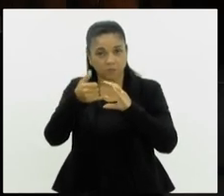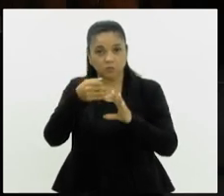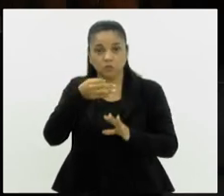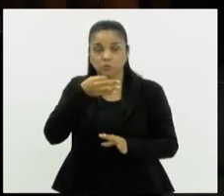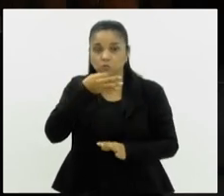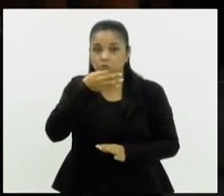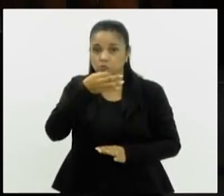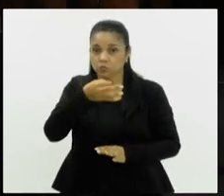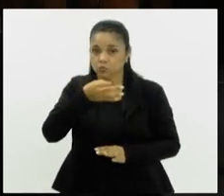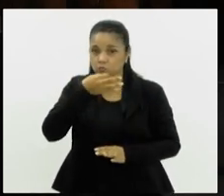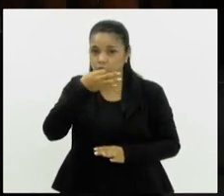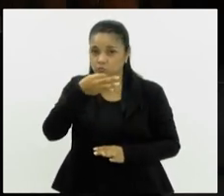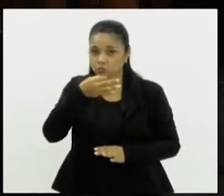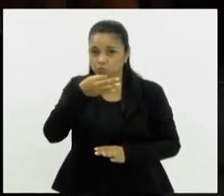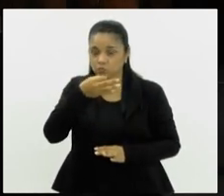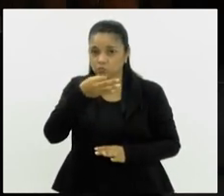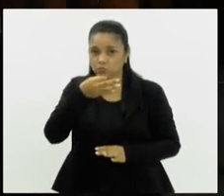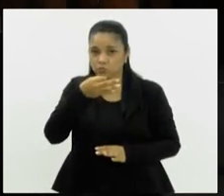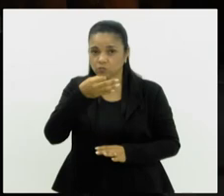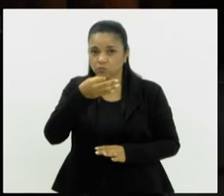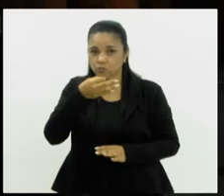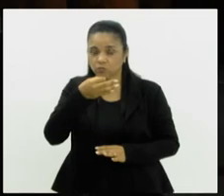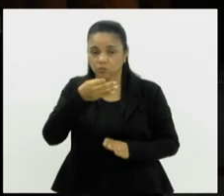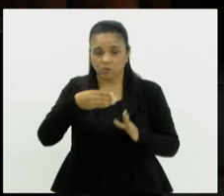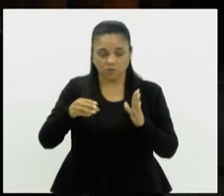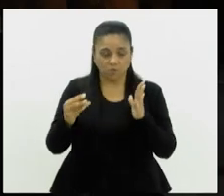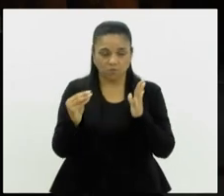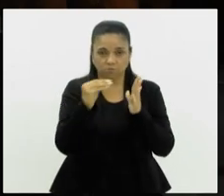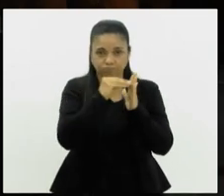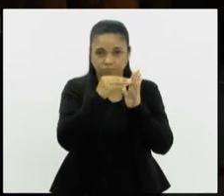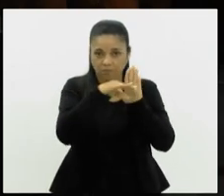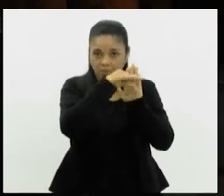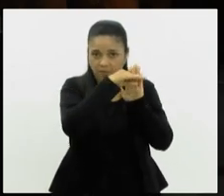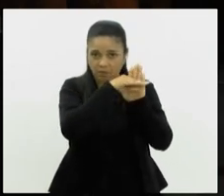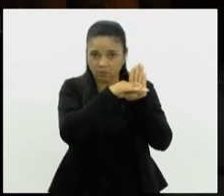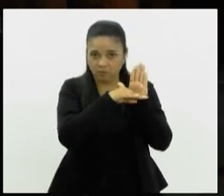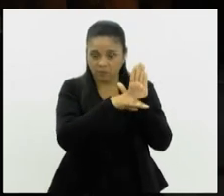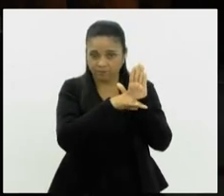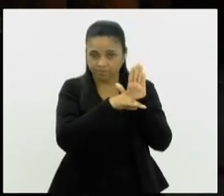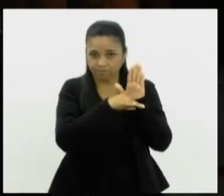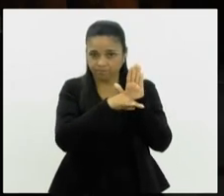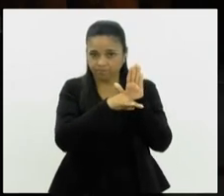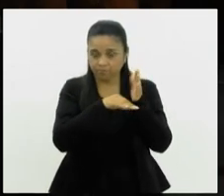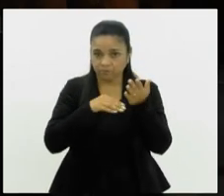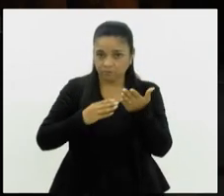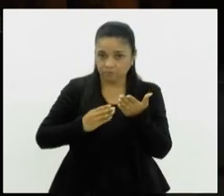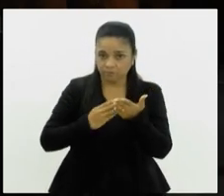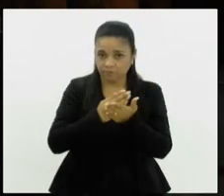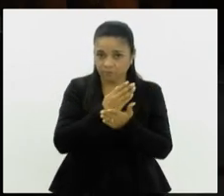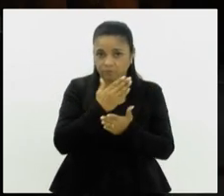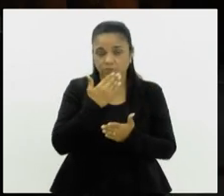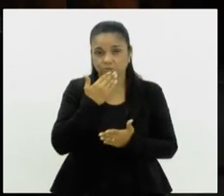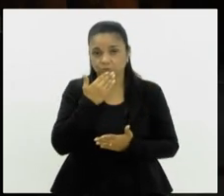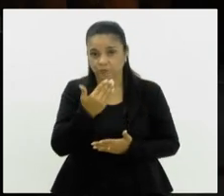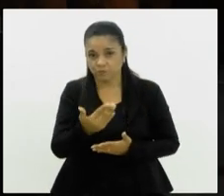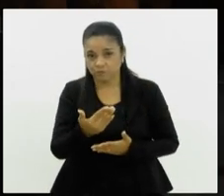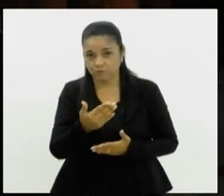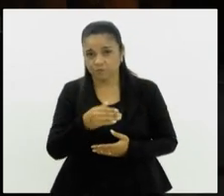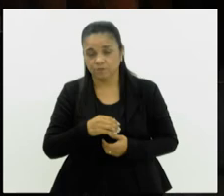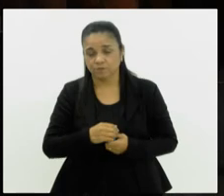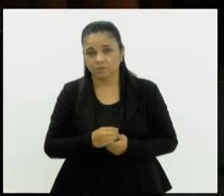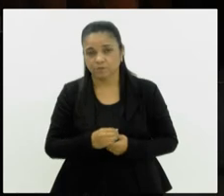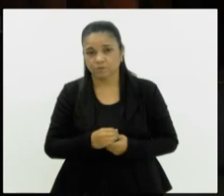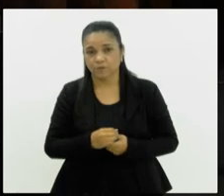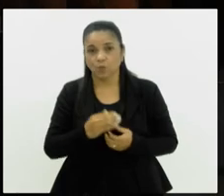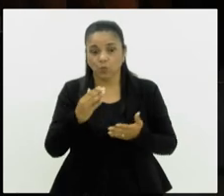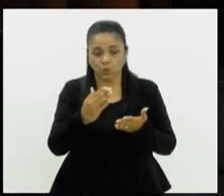sugerindo a inclusão de um ponto de pauta para que fosse aprovado um pedido para que